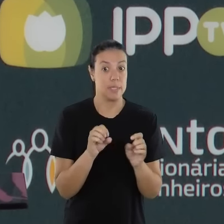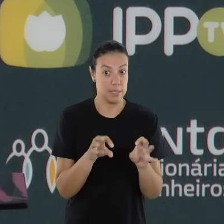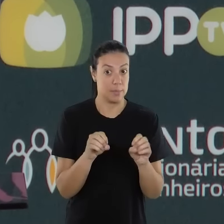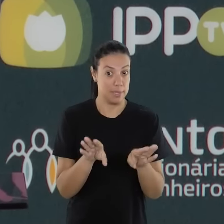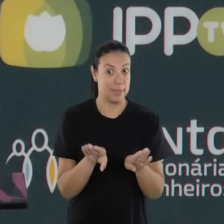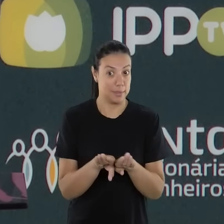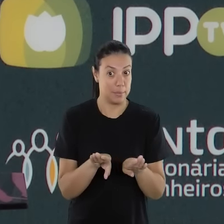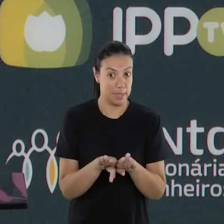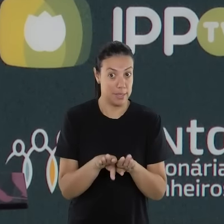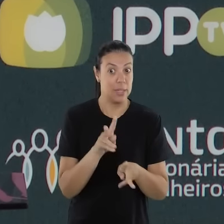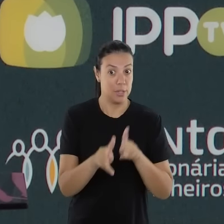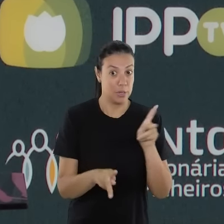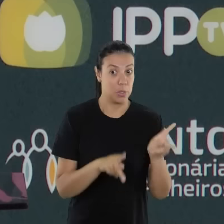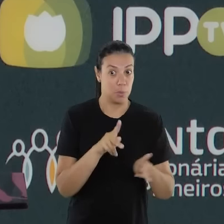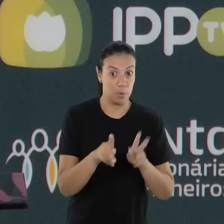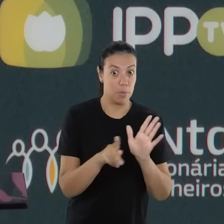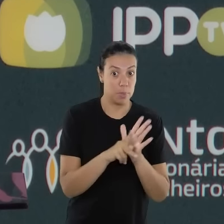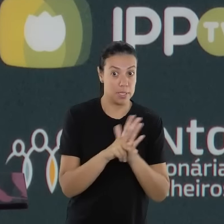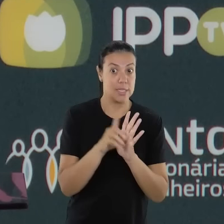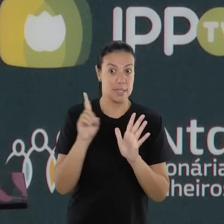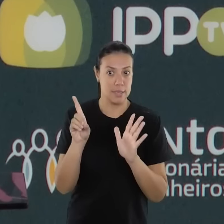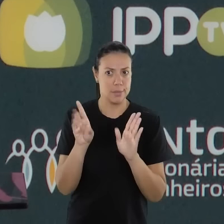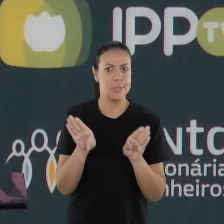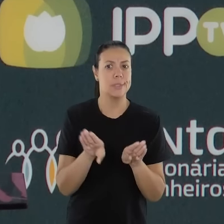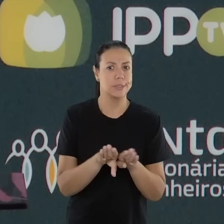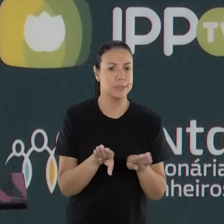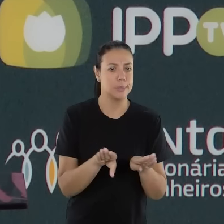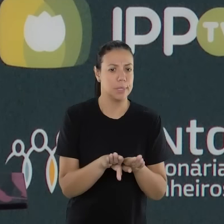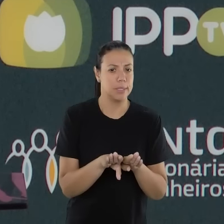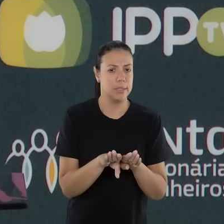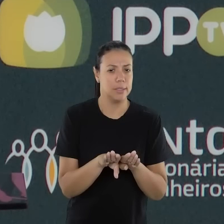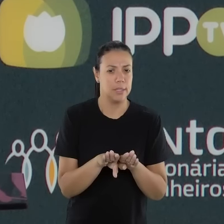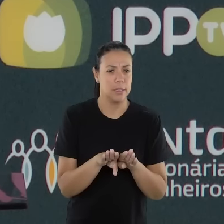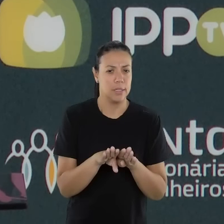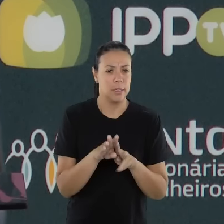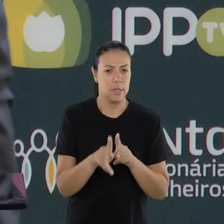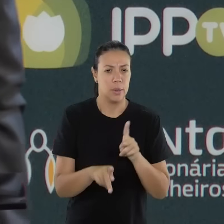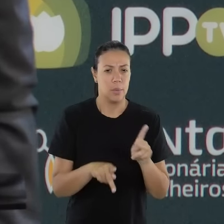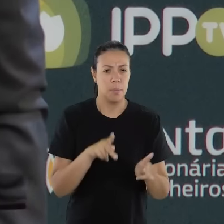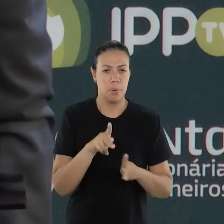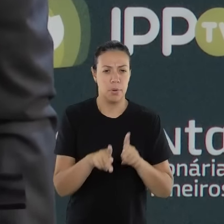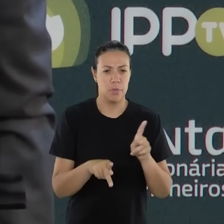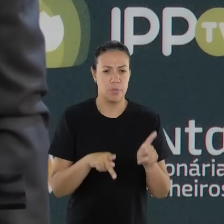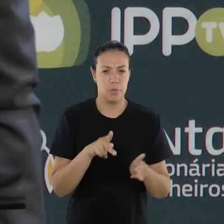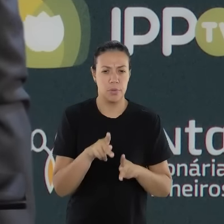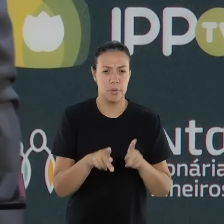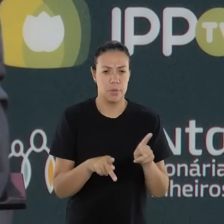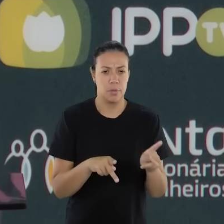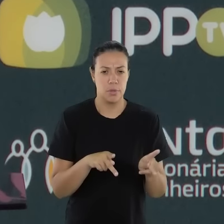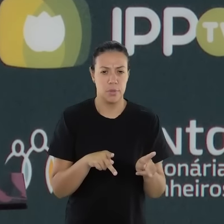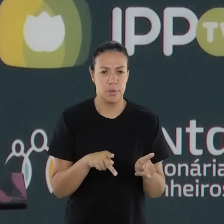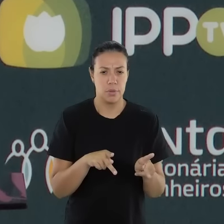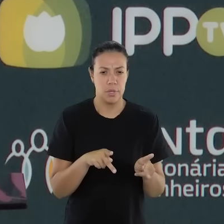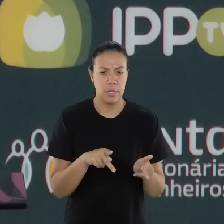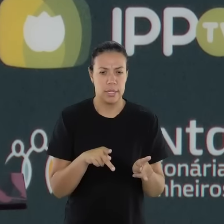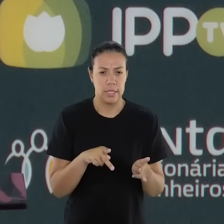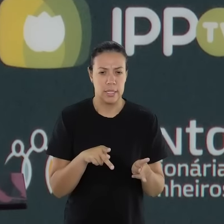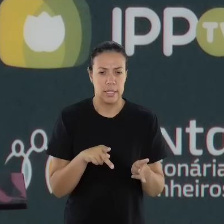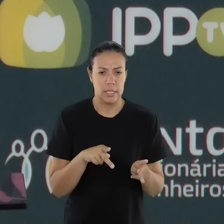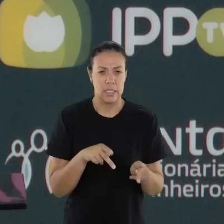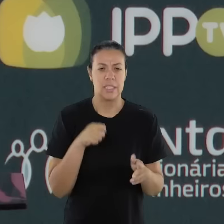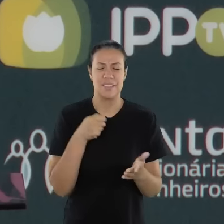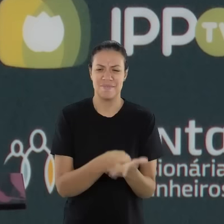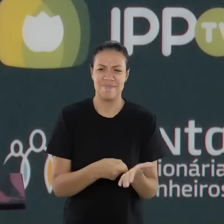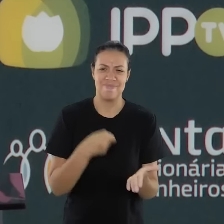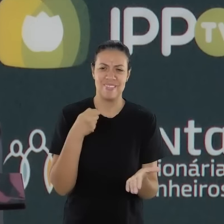Salmo 81, versículos 11 e 12, diz assim: "Mas o meu povo não me quis escutar a voz, Israel não